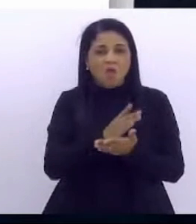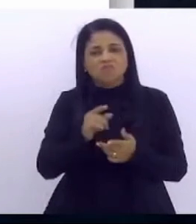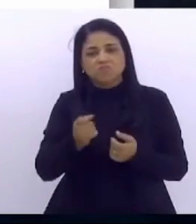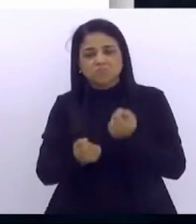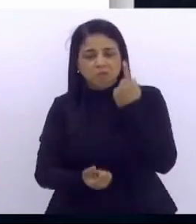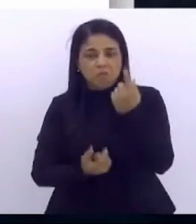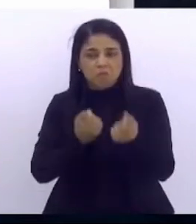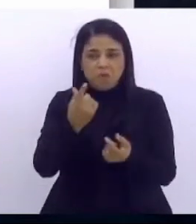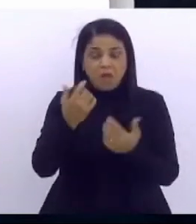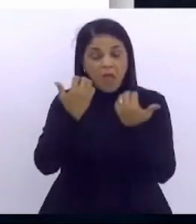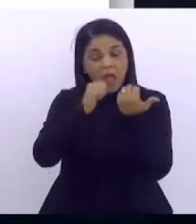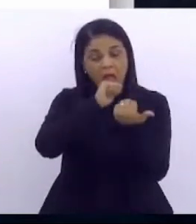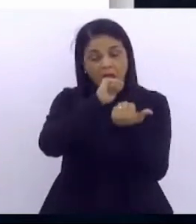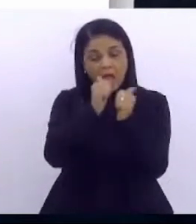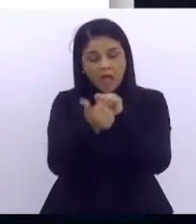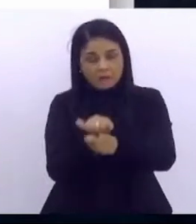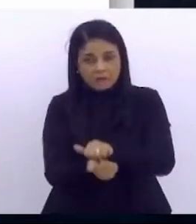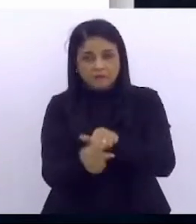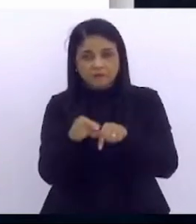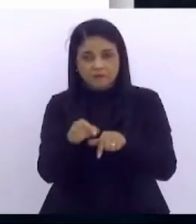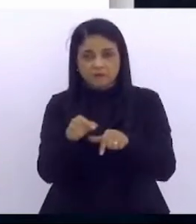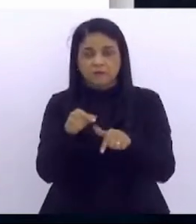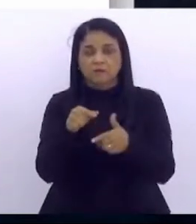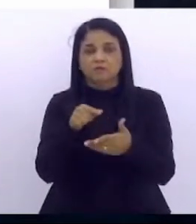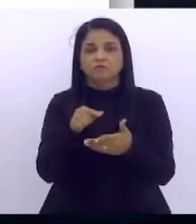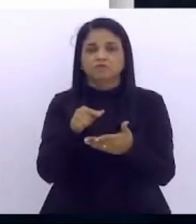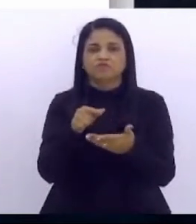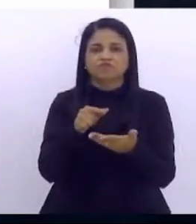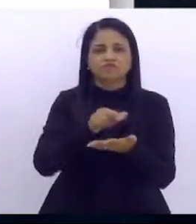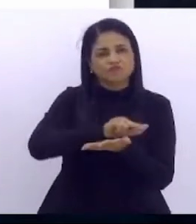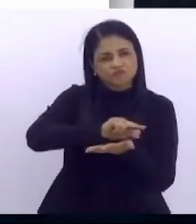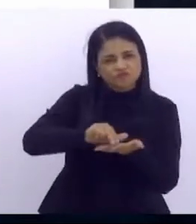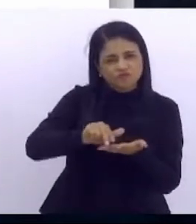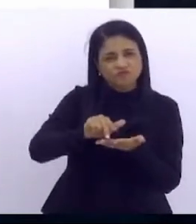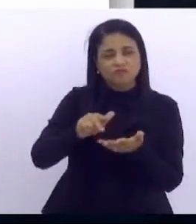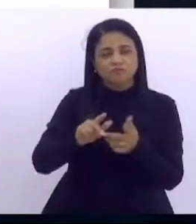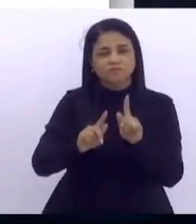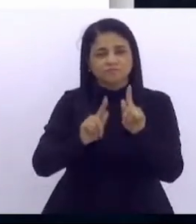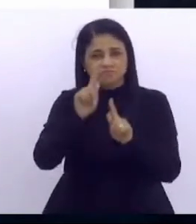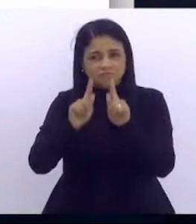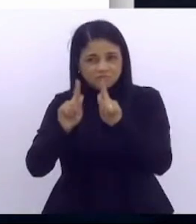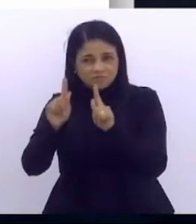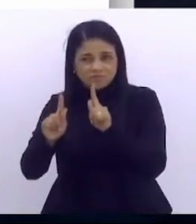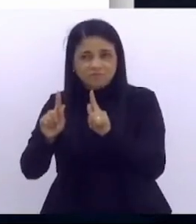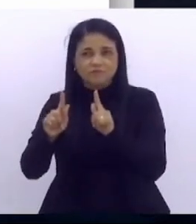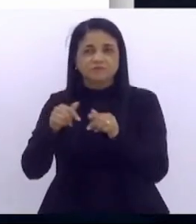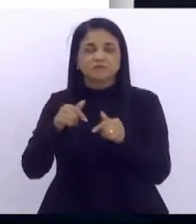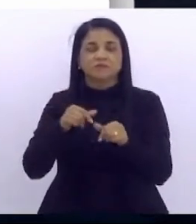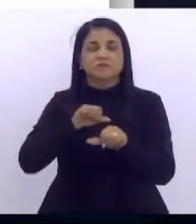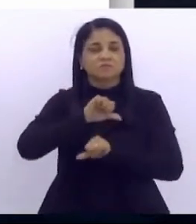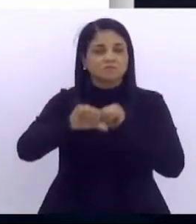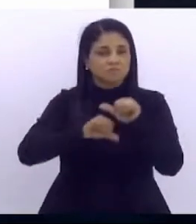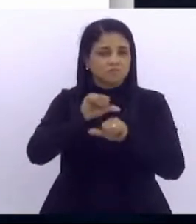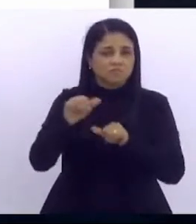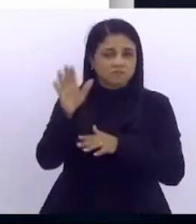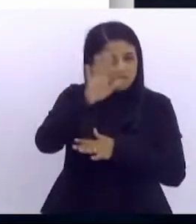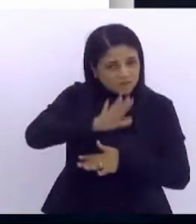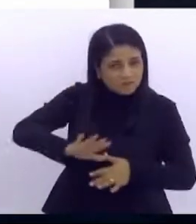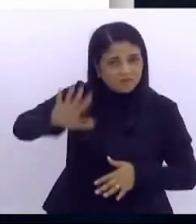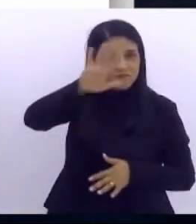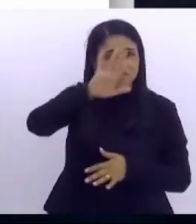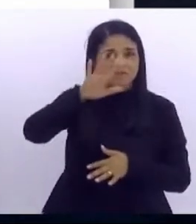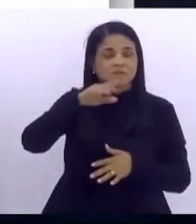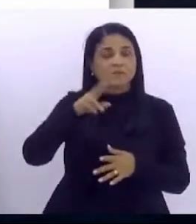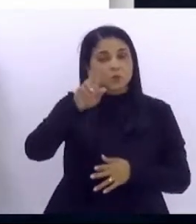adaptação dela, né, ou pequenas derivações e variações, mas assim, de modo geral, é